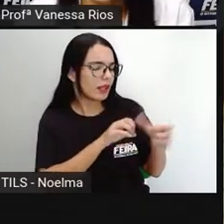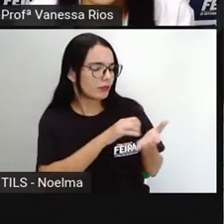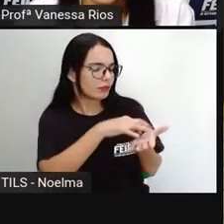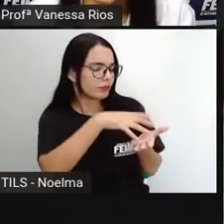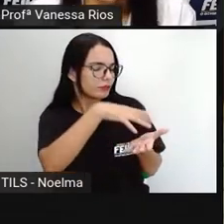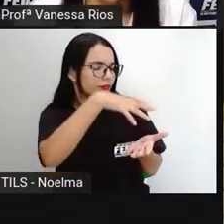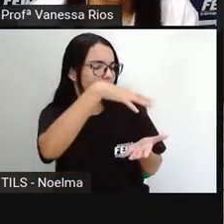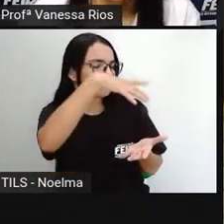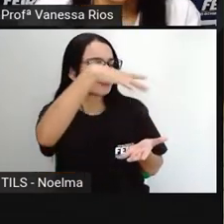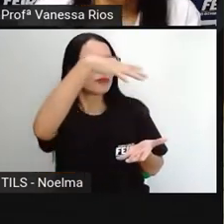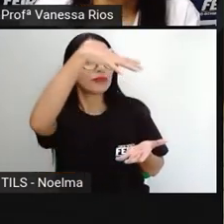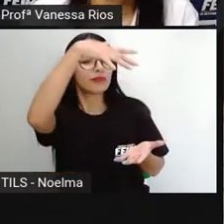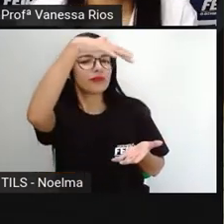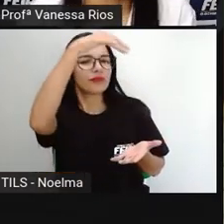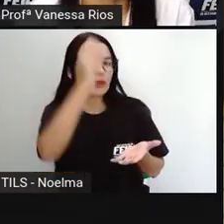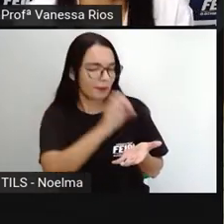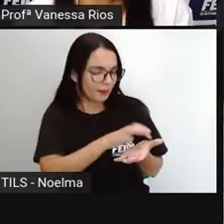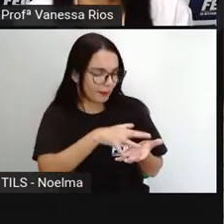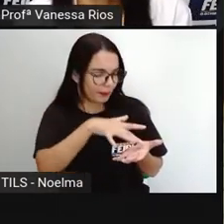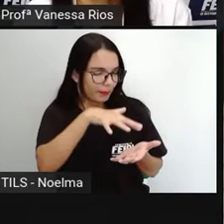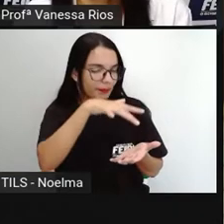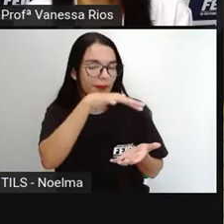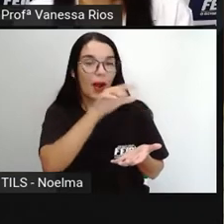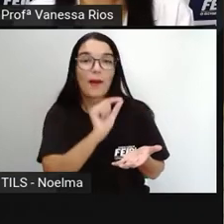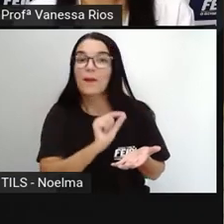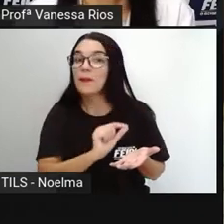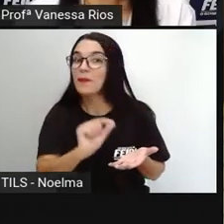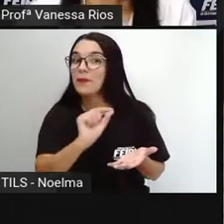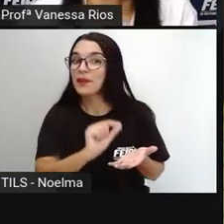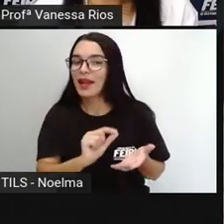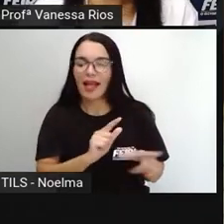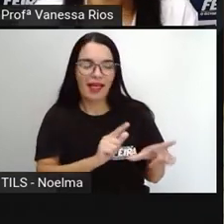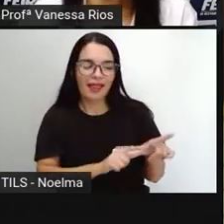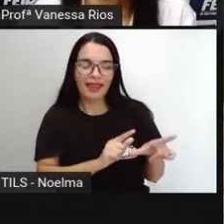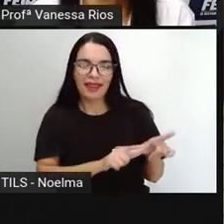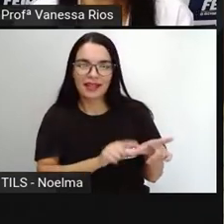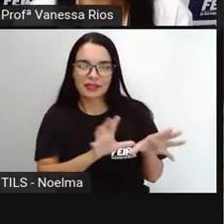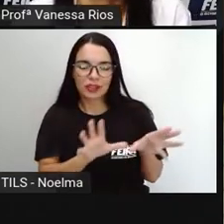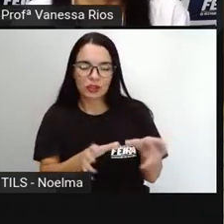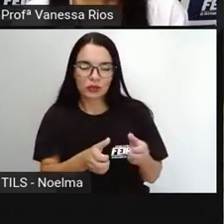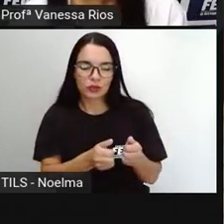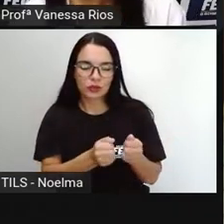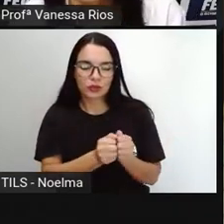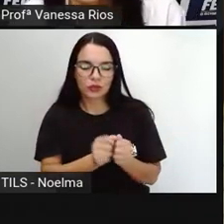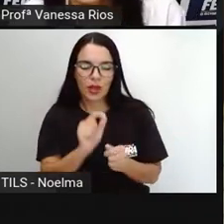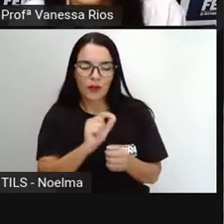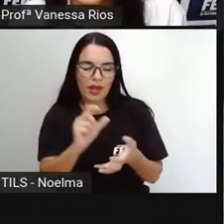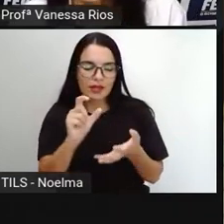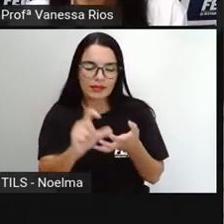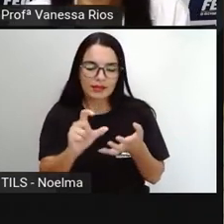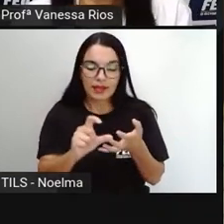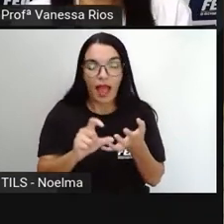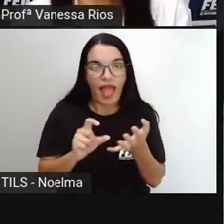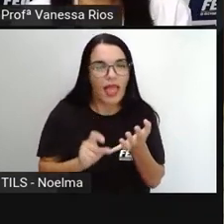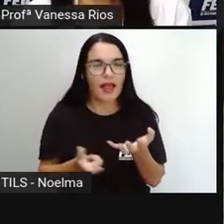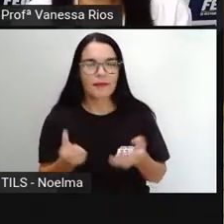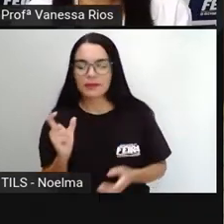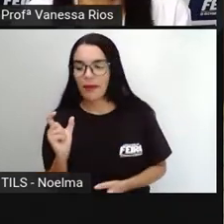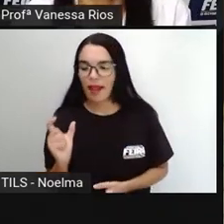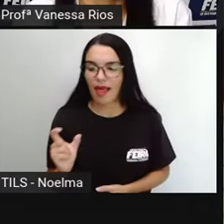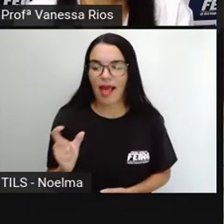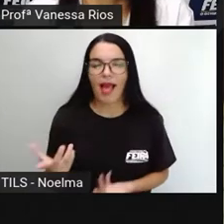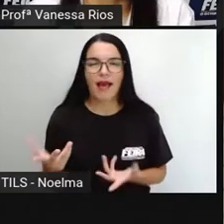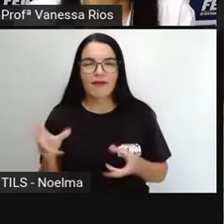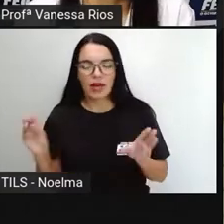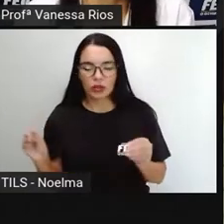gente já sabe aí que as letras, elas formam sílabas, que formam palavras, que compõem textos. E a gente já